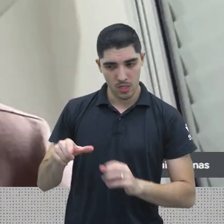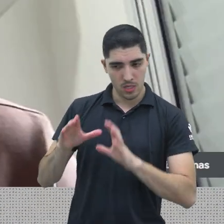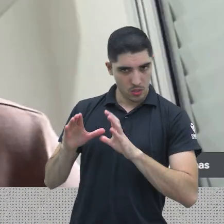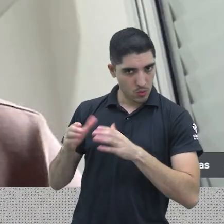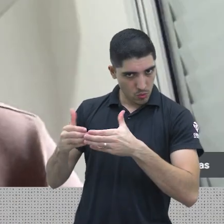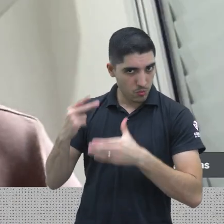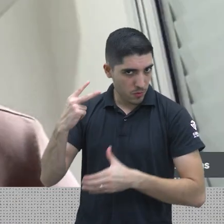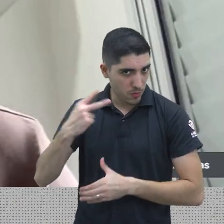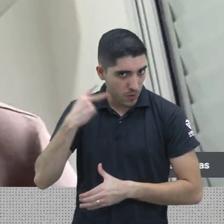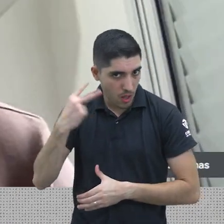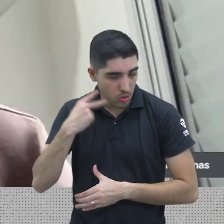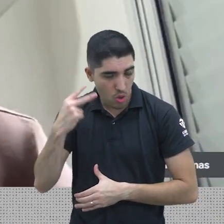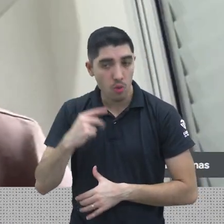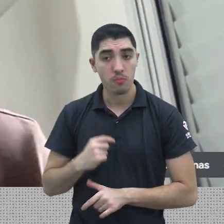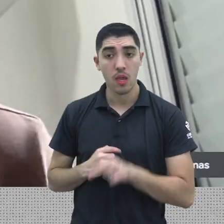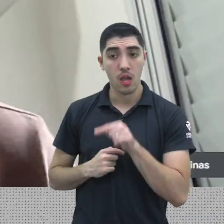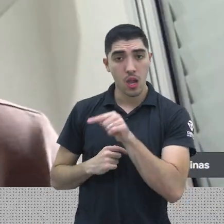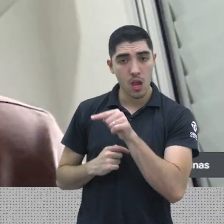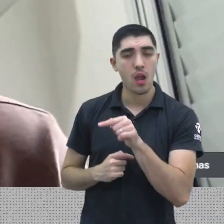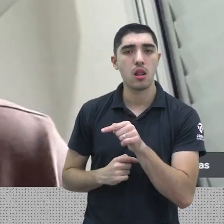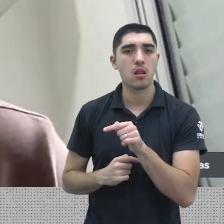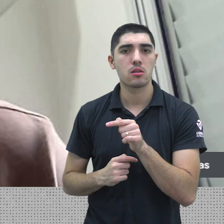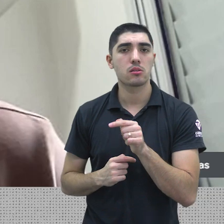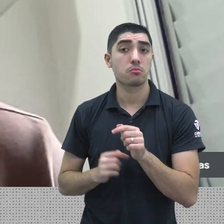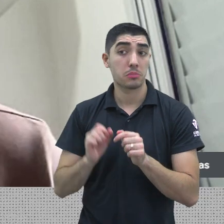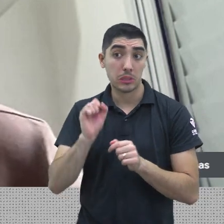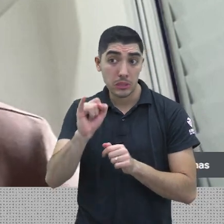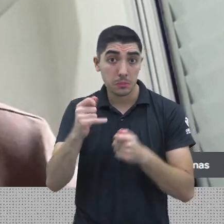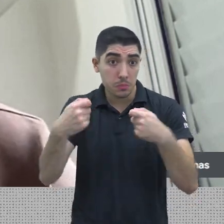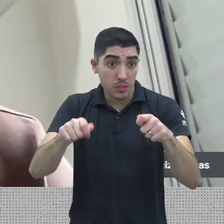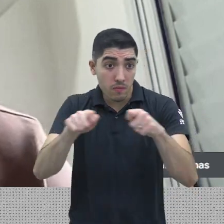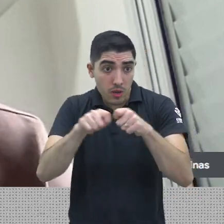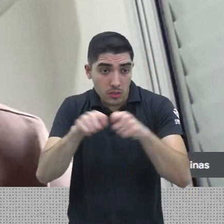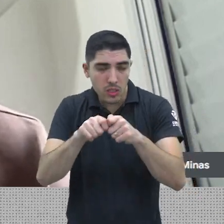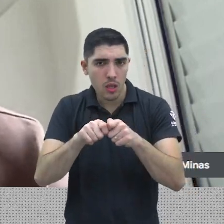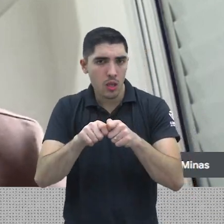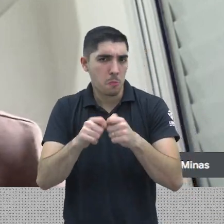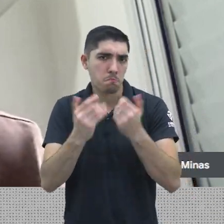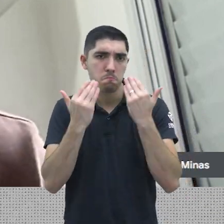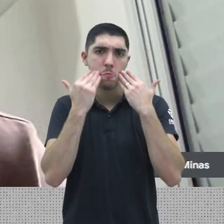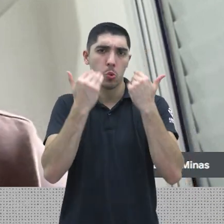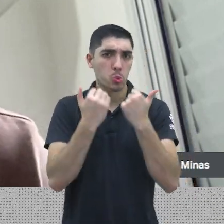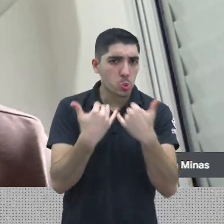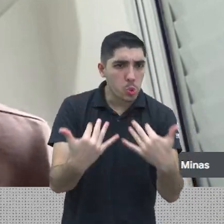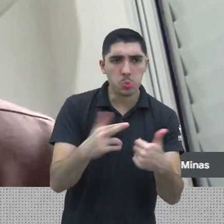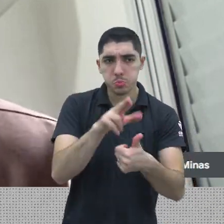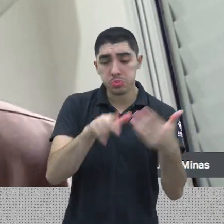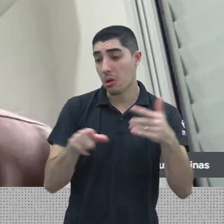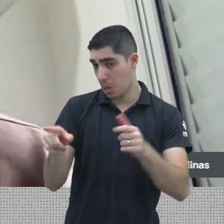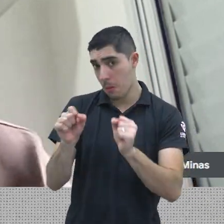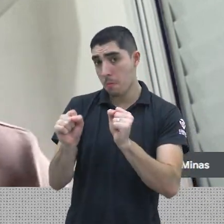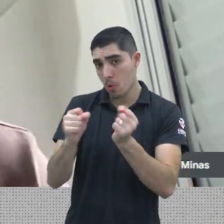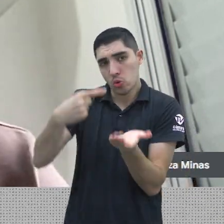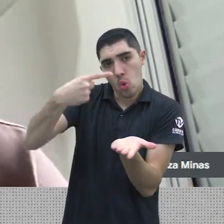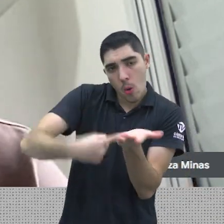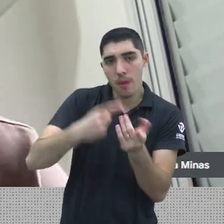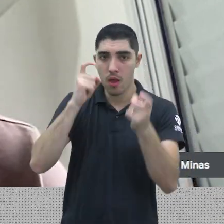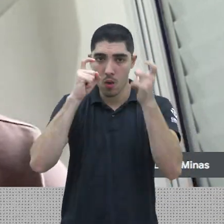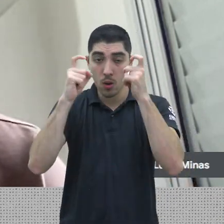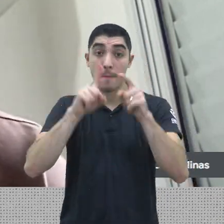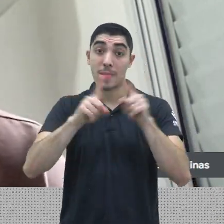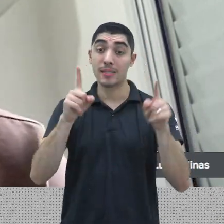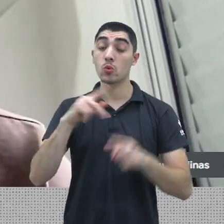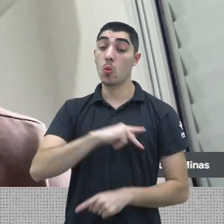A comissão, eventualmente, se ela deliberar pela realização de ela pode fazê-lo, né, como eu já disse, mediante